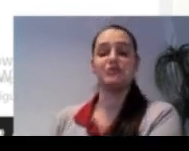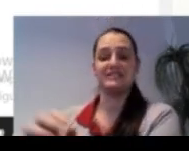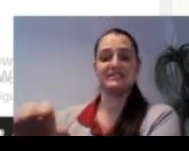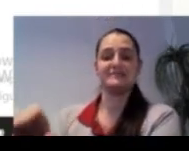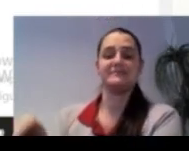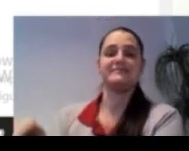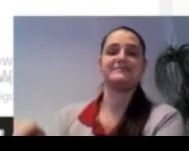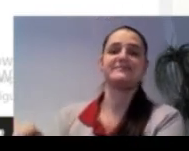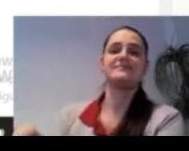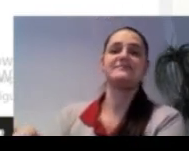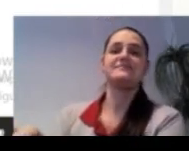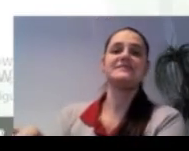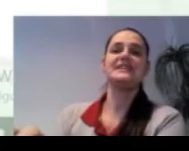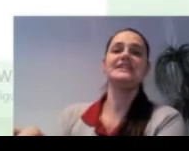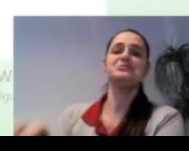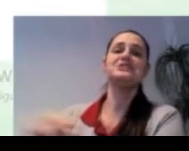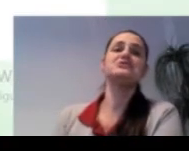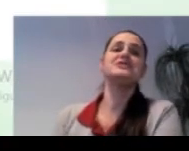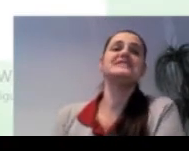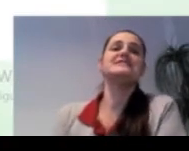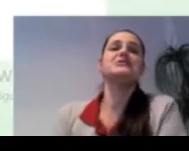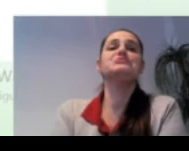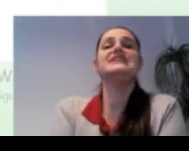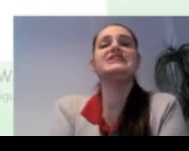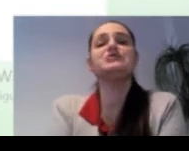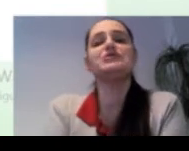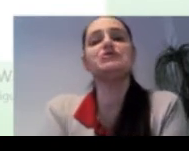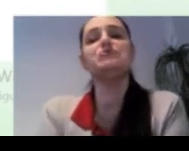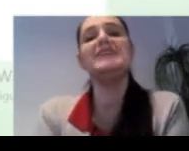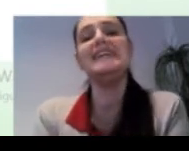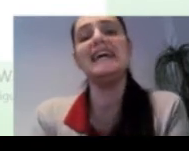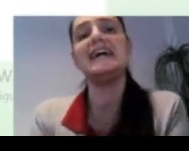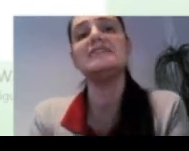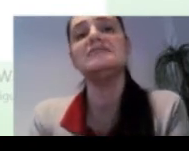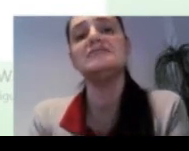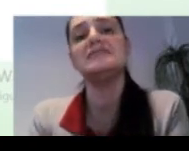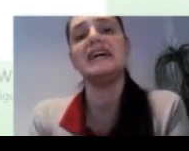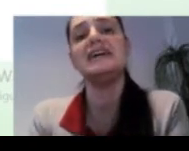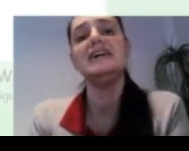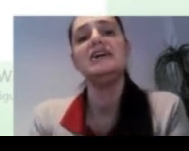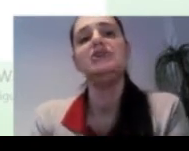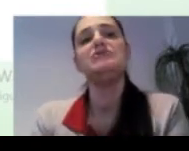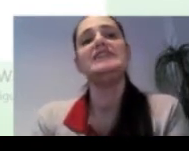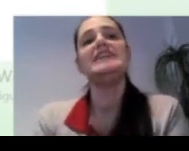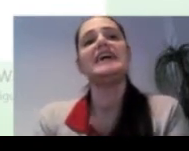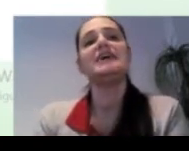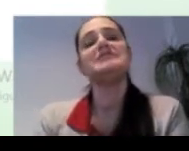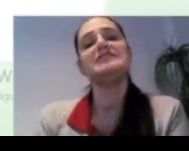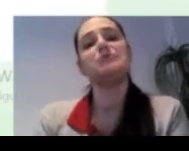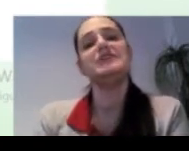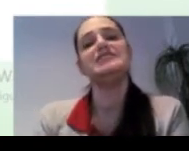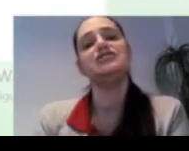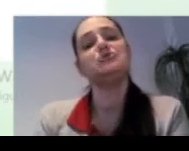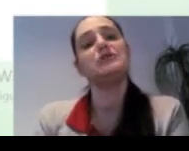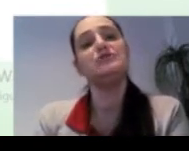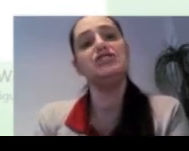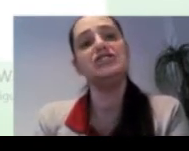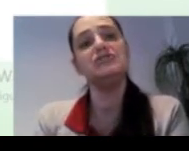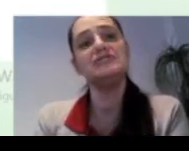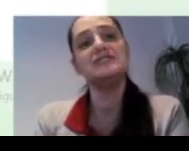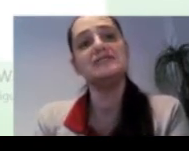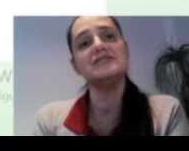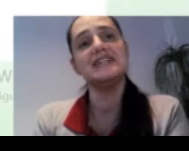as mutações? As mutações são alterações no DNA, tá? O DNA é uma sequência